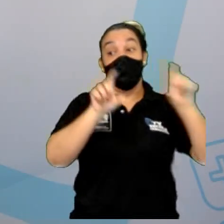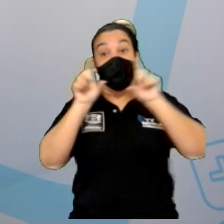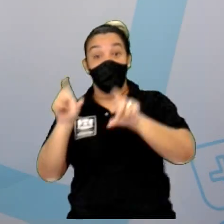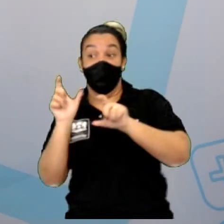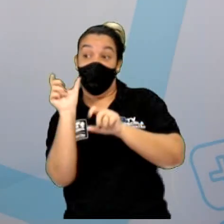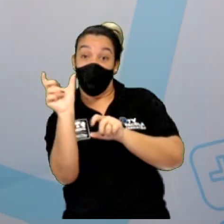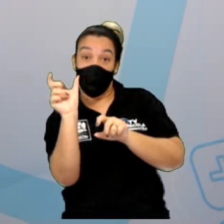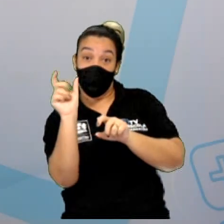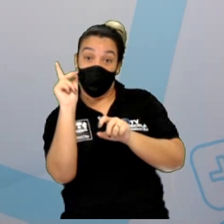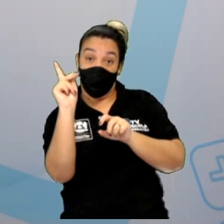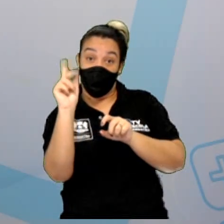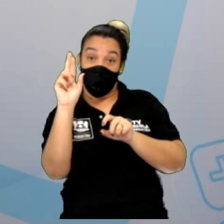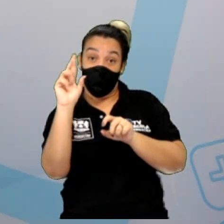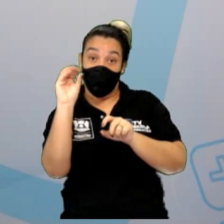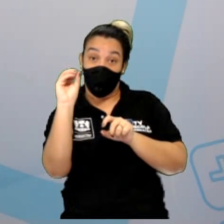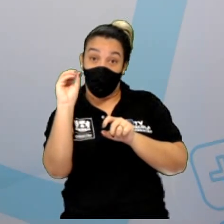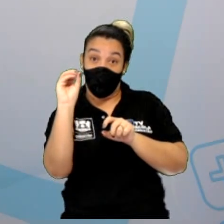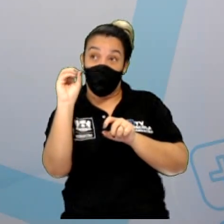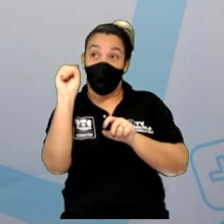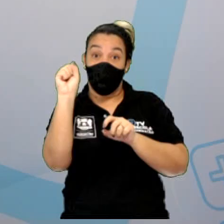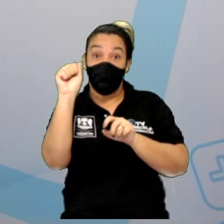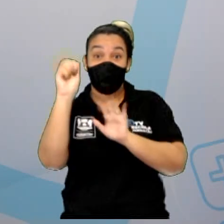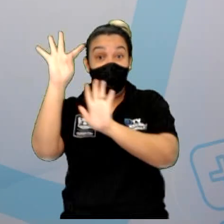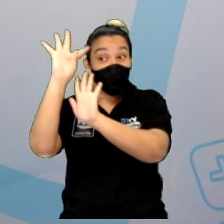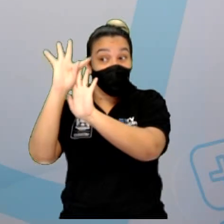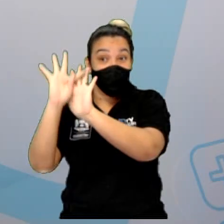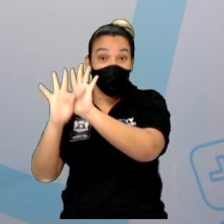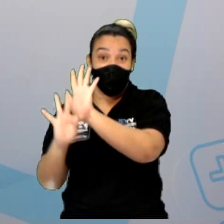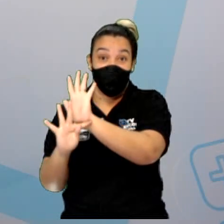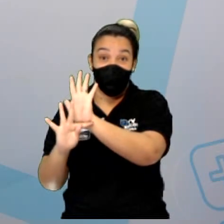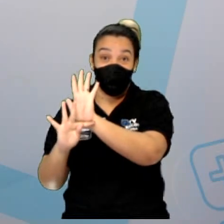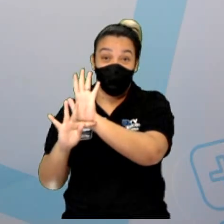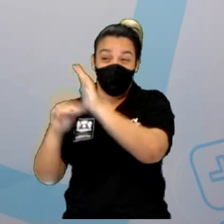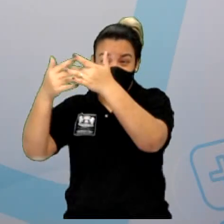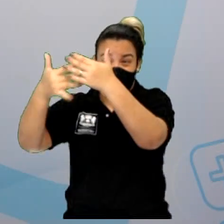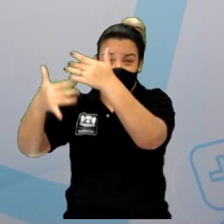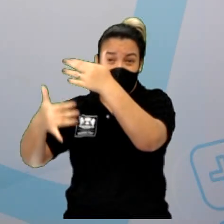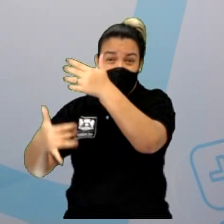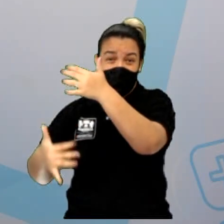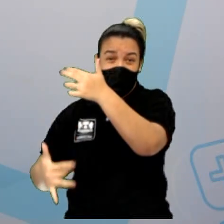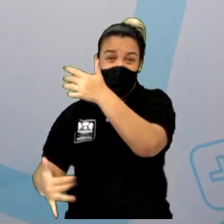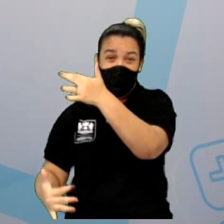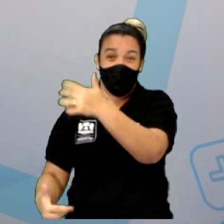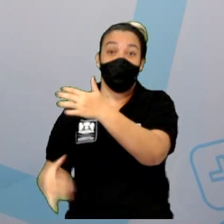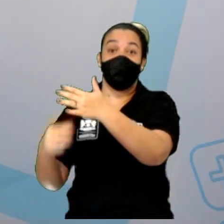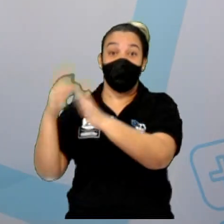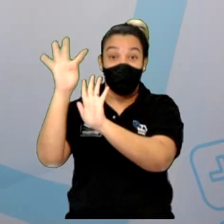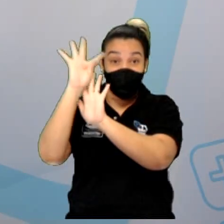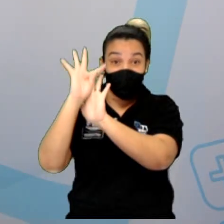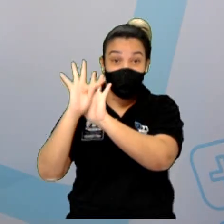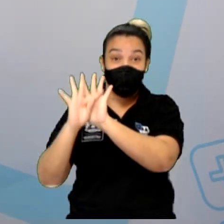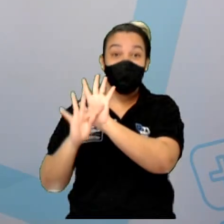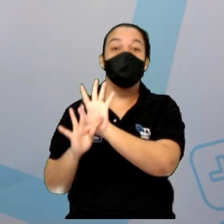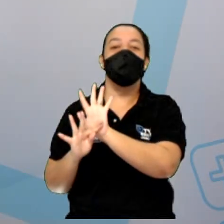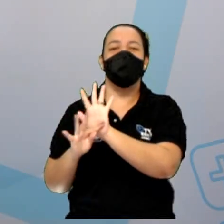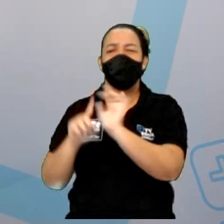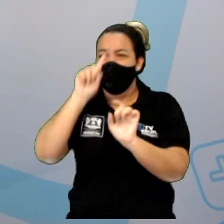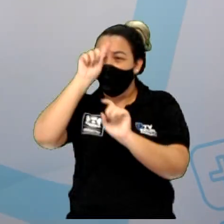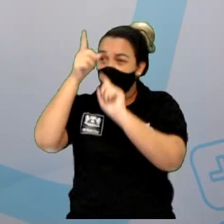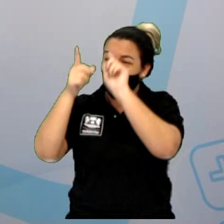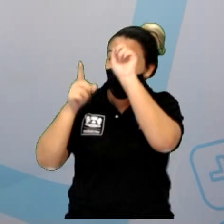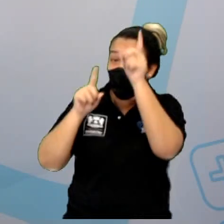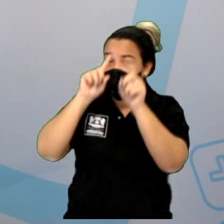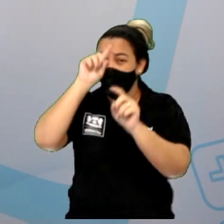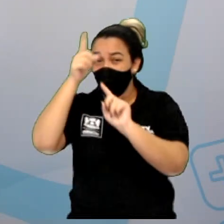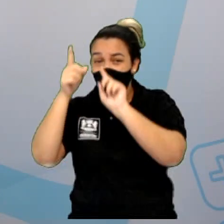textos escritos de forma corrida, organizados em parágrafos, e existe a questão de ideias, de